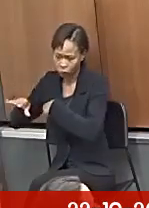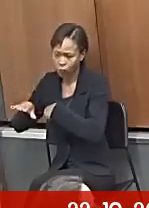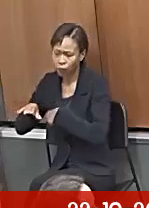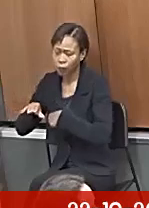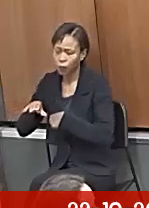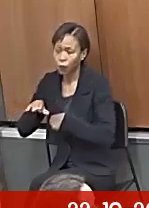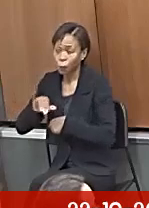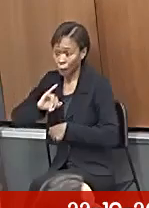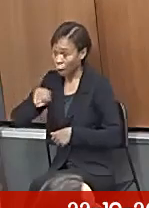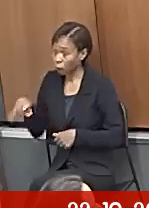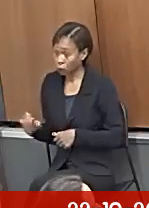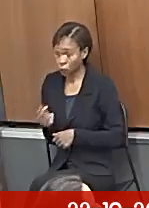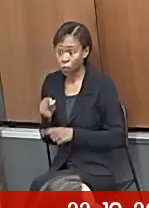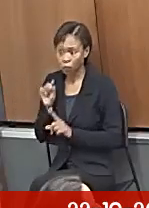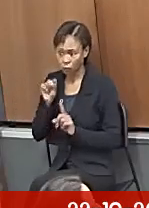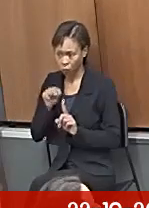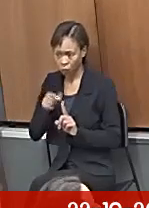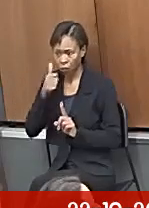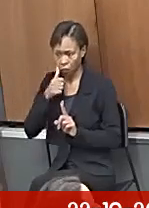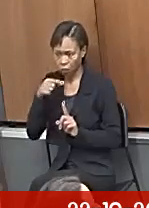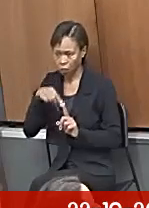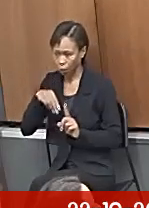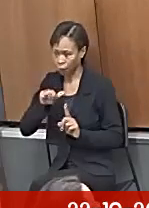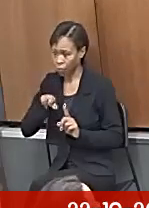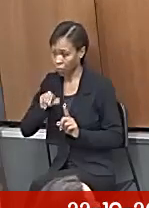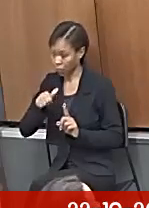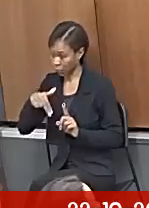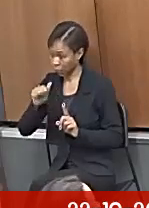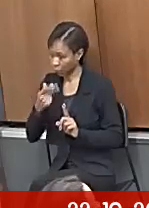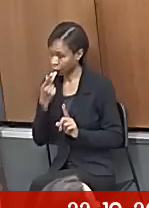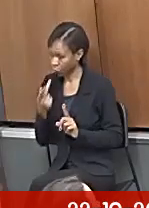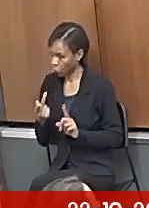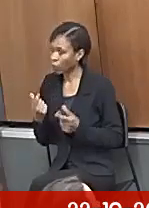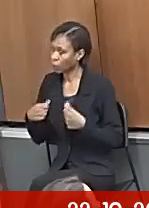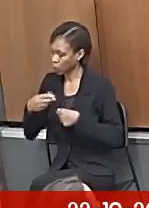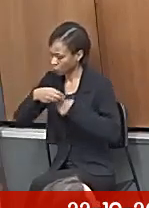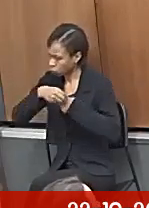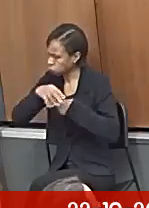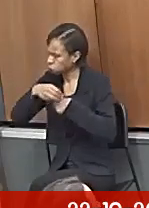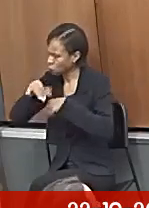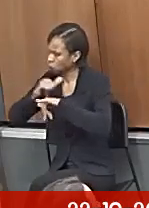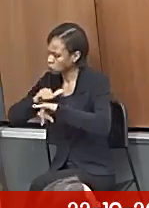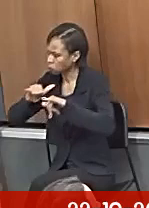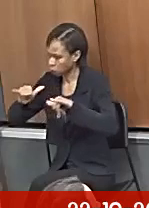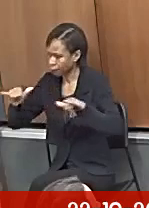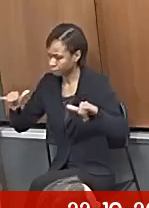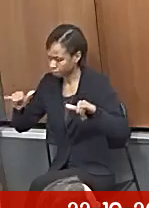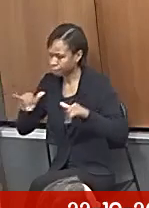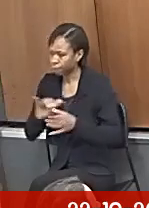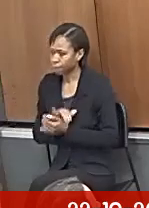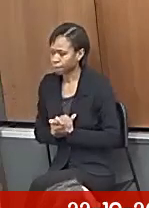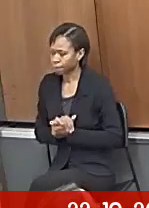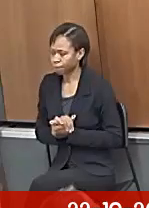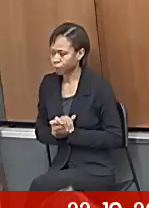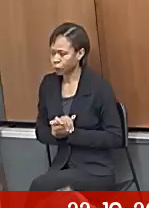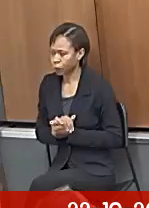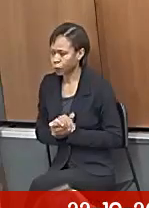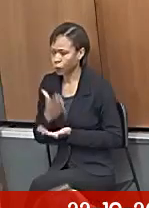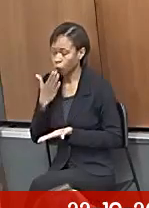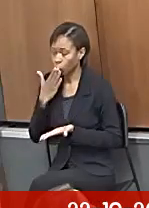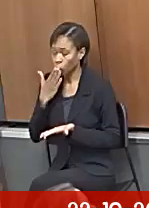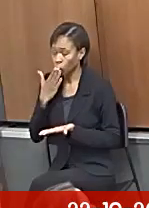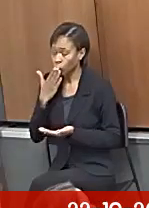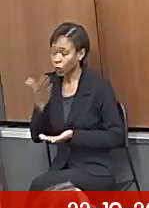da Mariana, que eu acho que ela tem que chegar em alguns lugares. Então, até mesmo para questão de